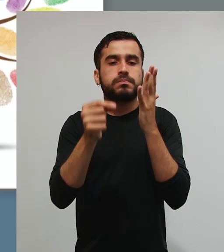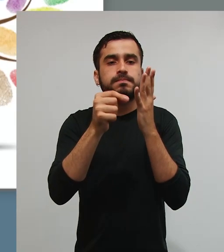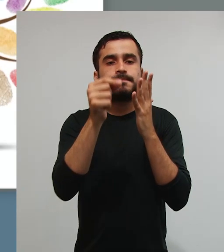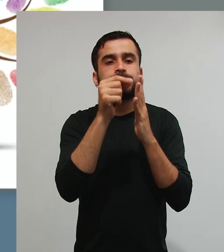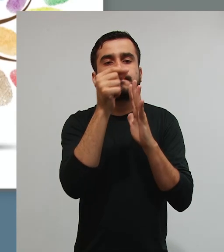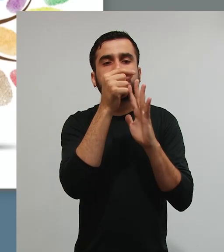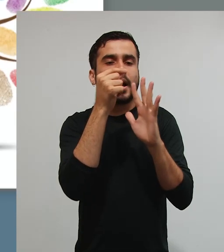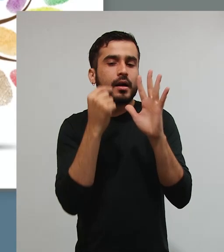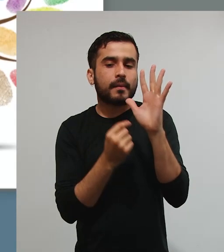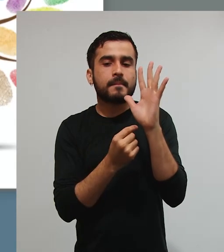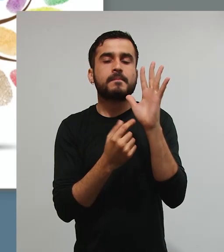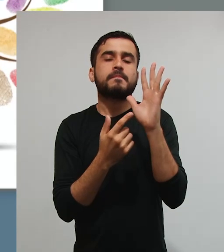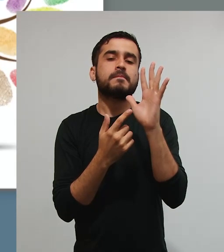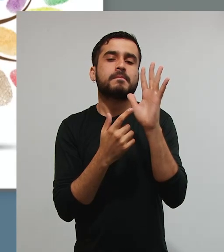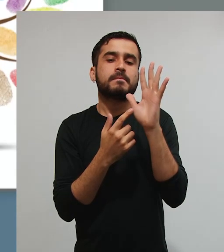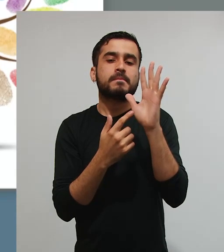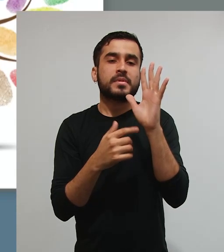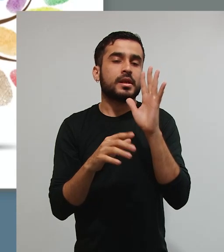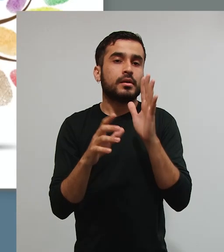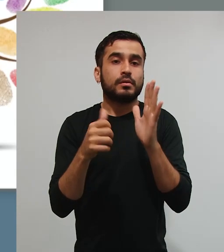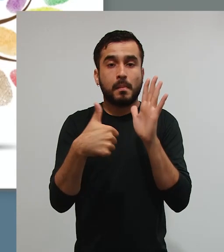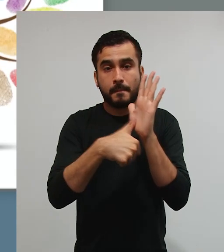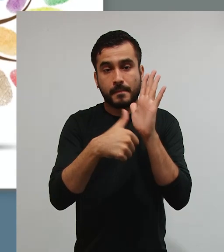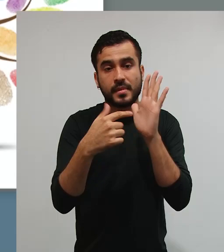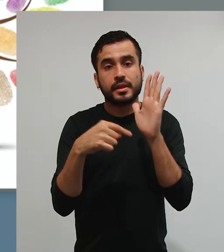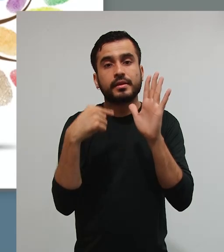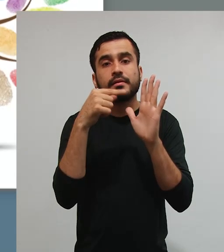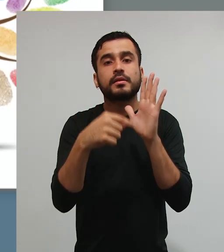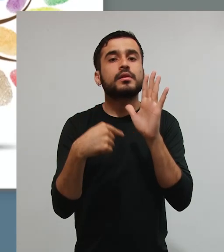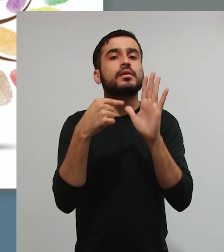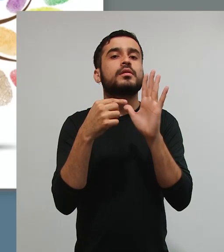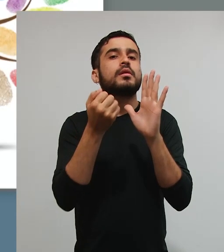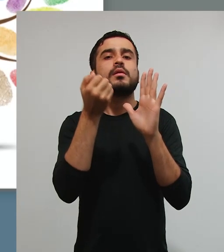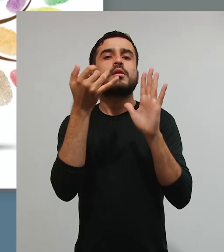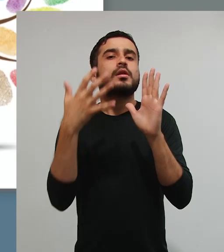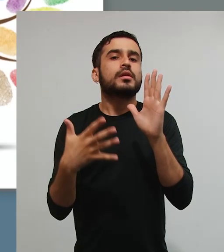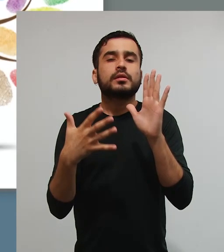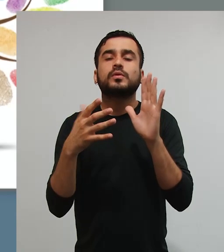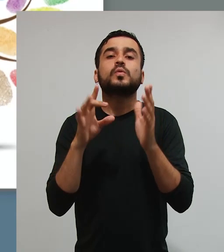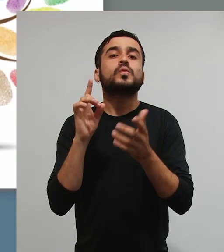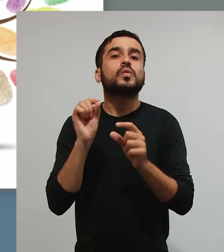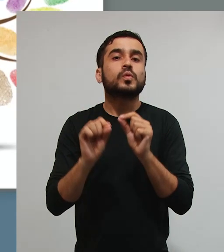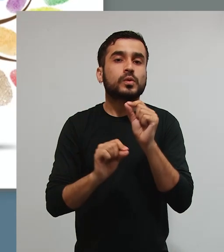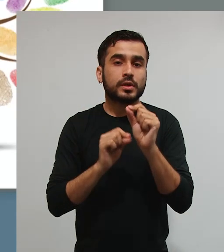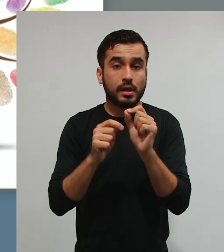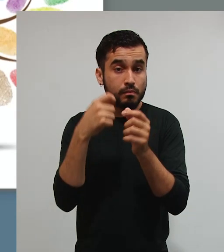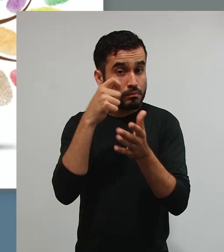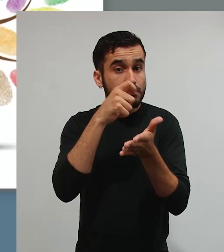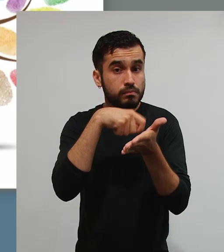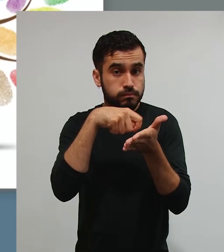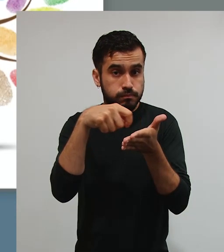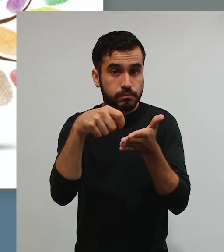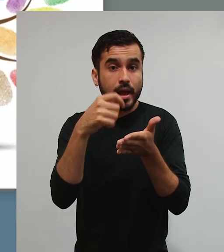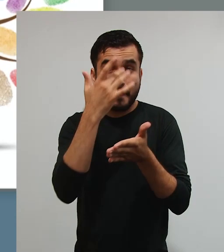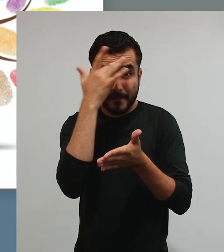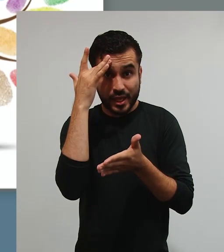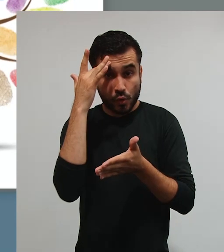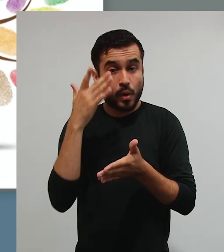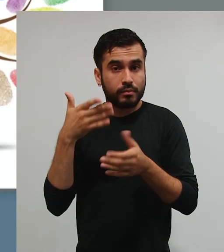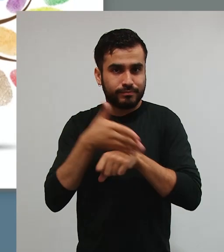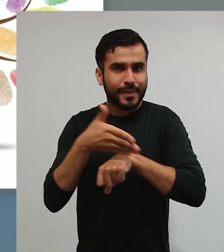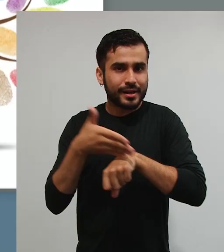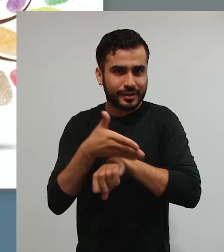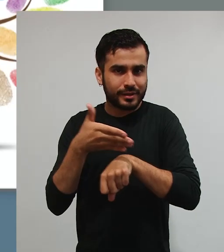por exemplo, né, aqui ao entorno da digital e fazer literalmente manuscrito pelos